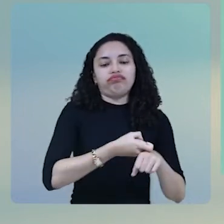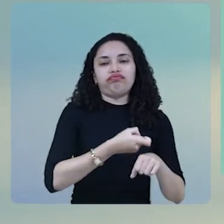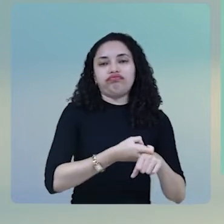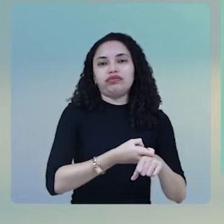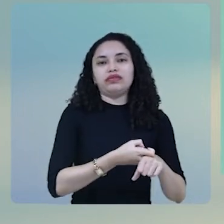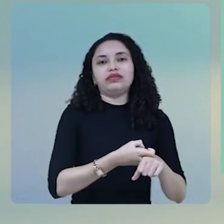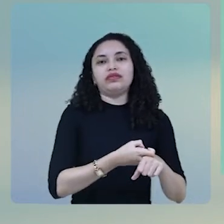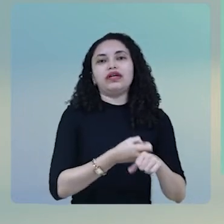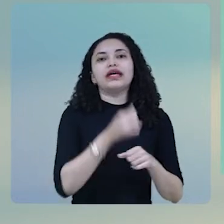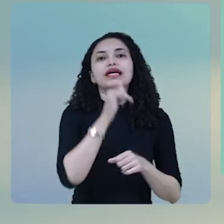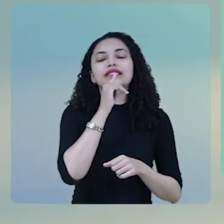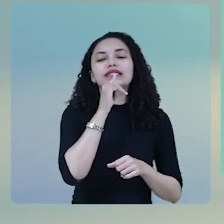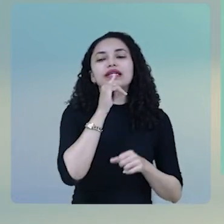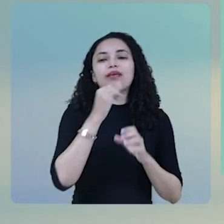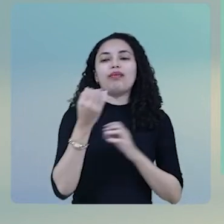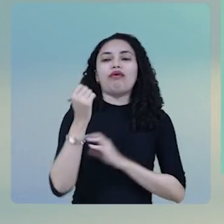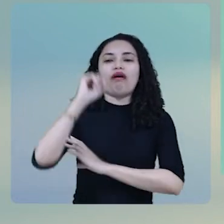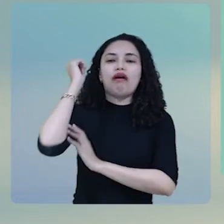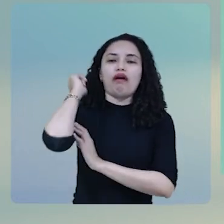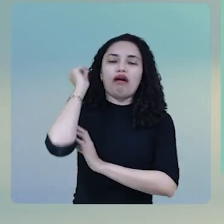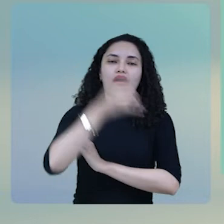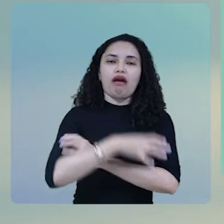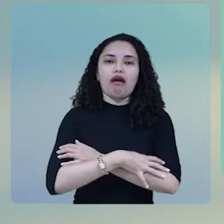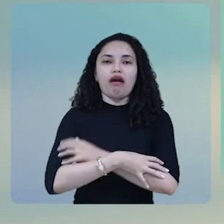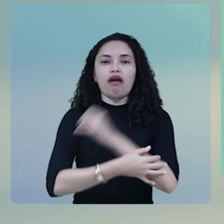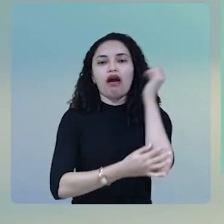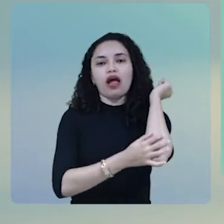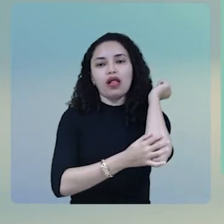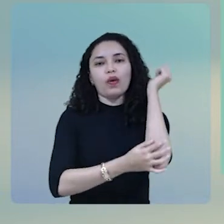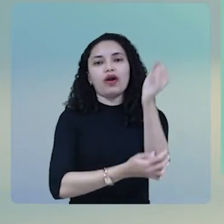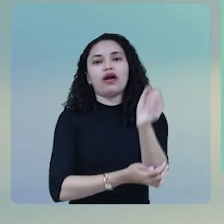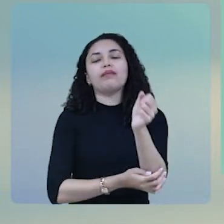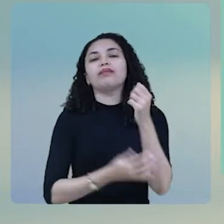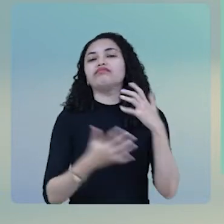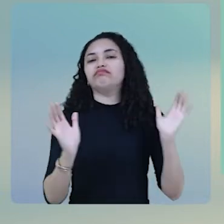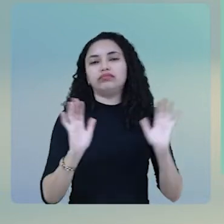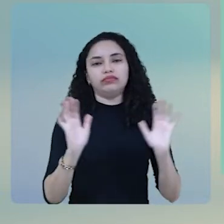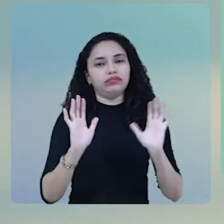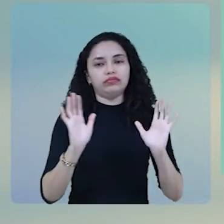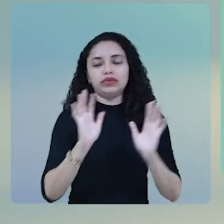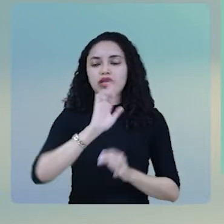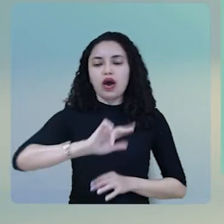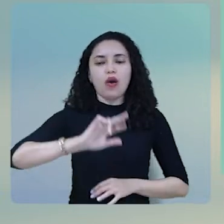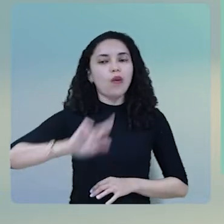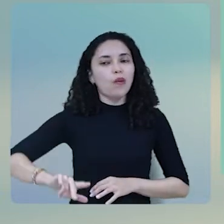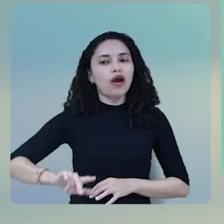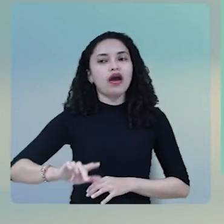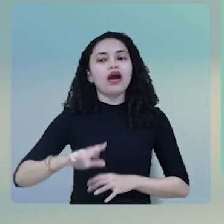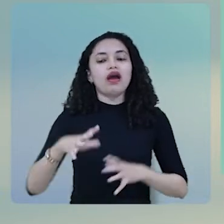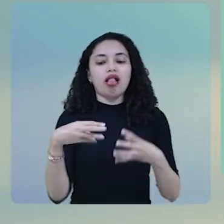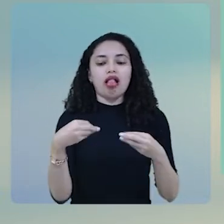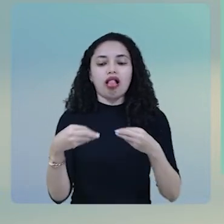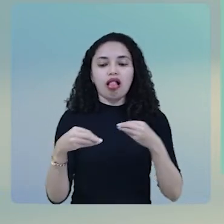com flexibilidade, tá? Flexibilidade ela é uma capacidade física treinável e é a maior